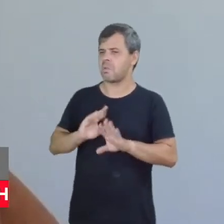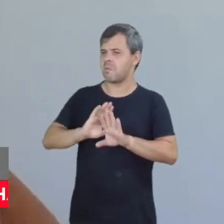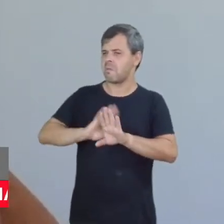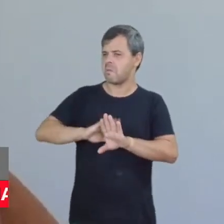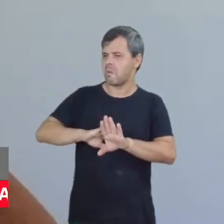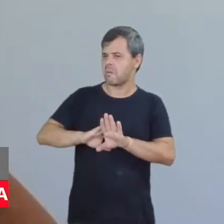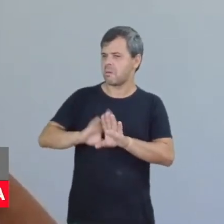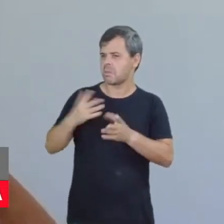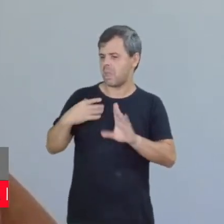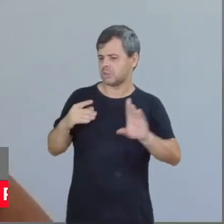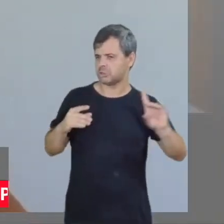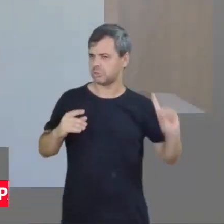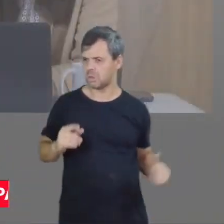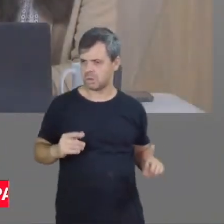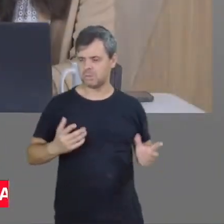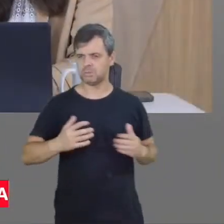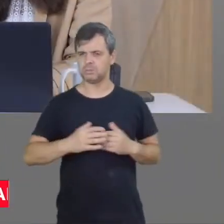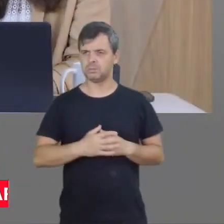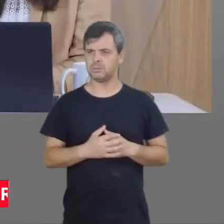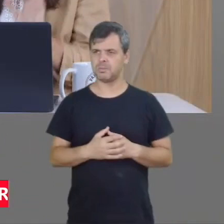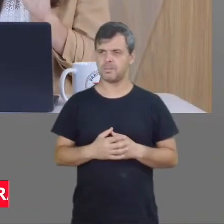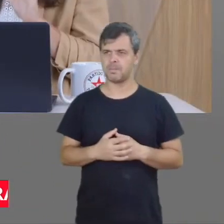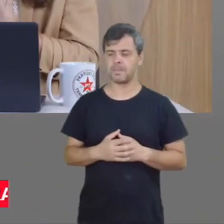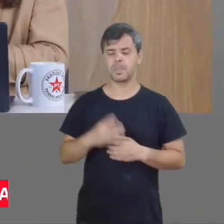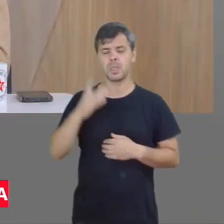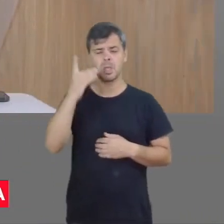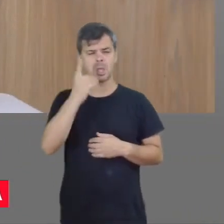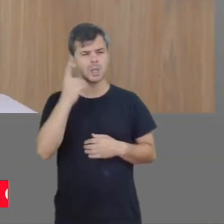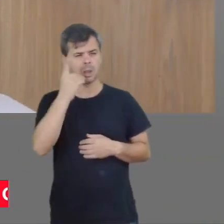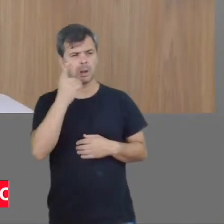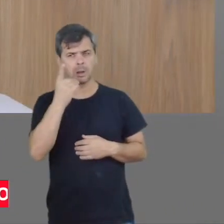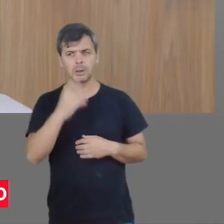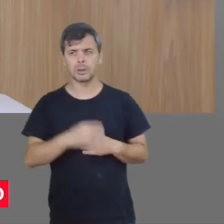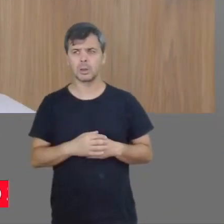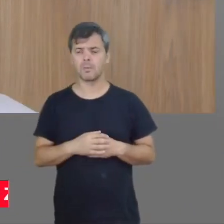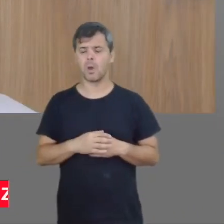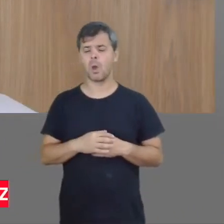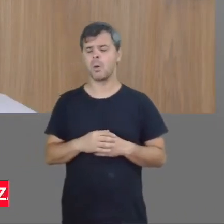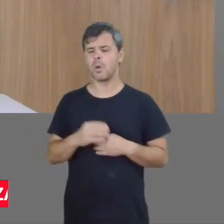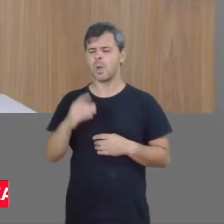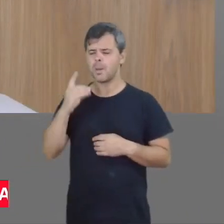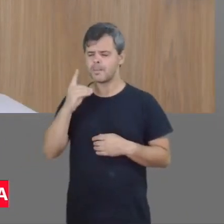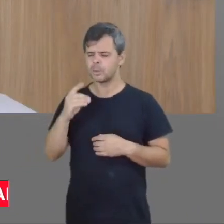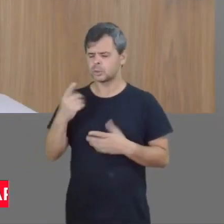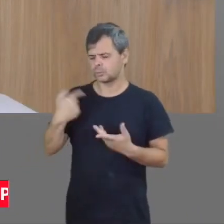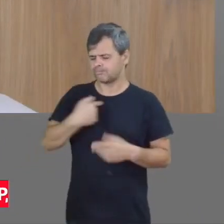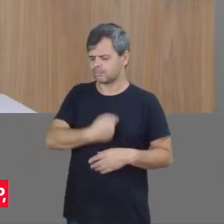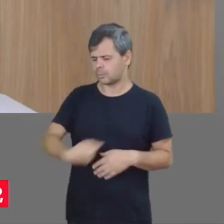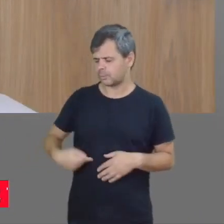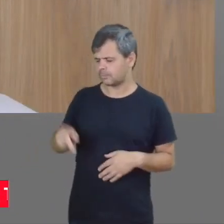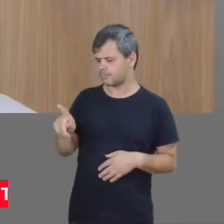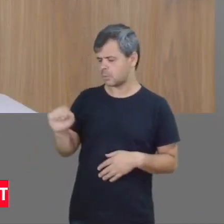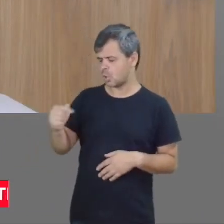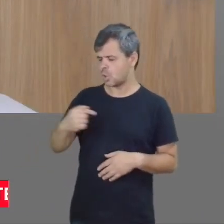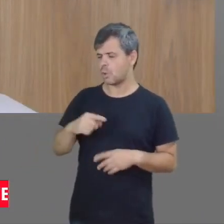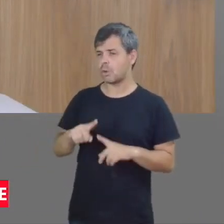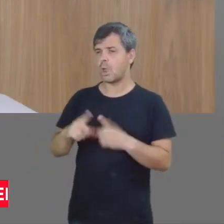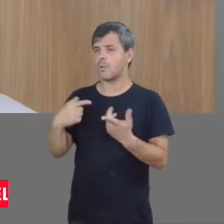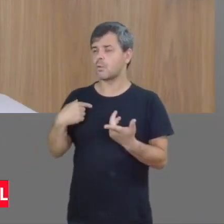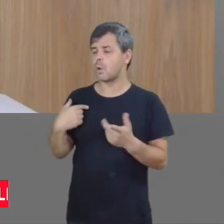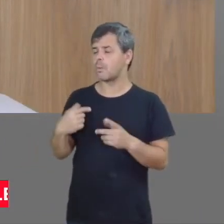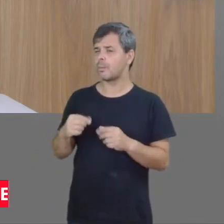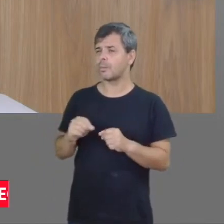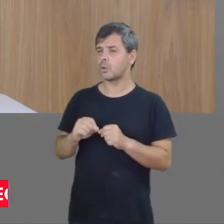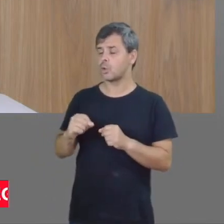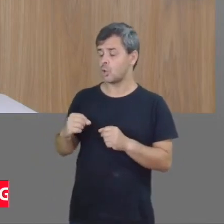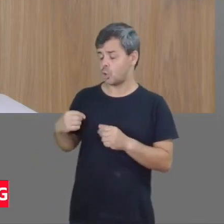da extrema-direita. Deputada, você falou no modo petista de governar. Eu queria aproveitar para a gente falar também um pouquinho do legado